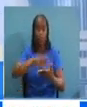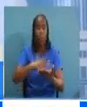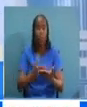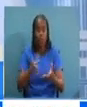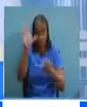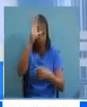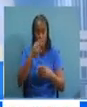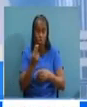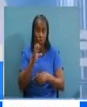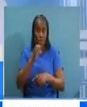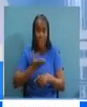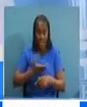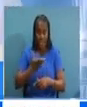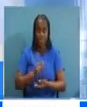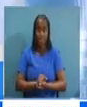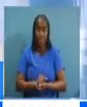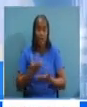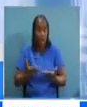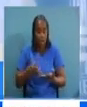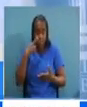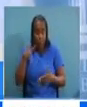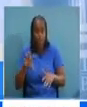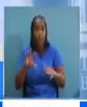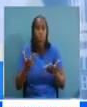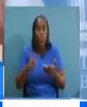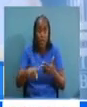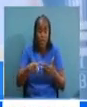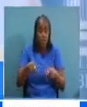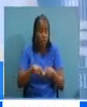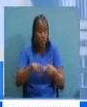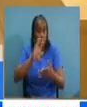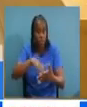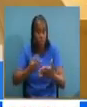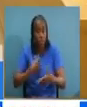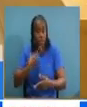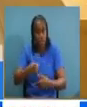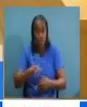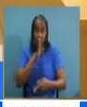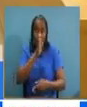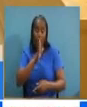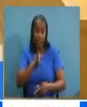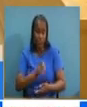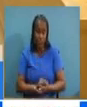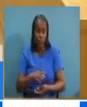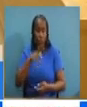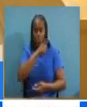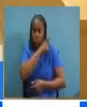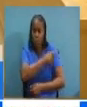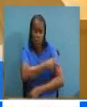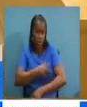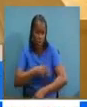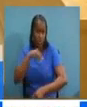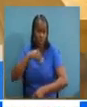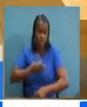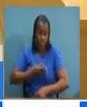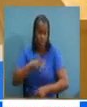proposta da UCIDA, agora iremos ver até quando é que essa mesma proposta será colocada em prática. O deputado do MPD Luís Carlos Silva